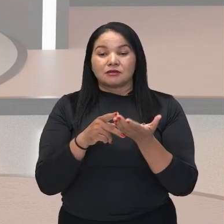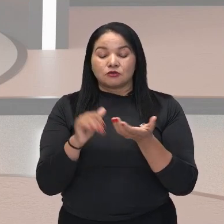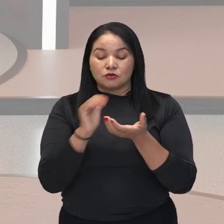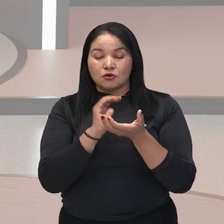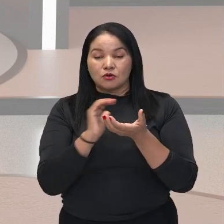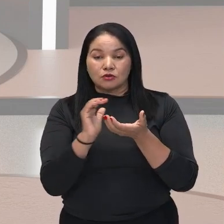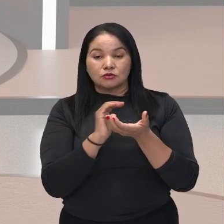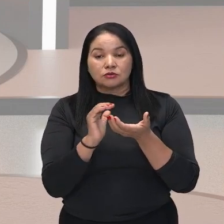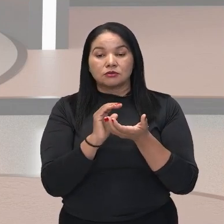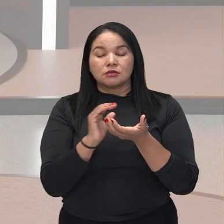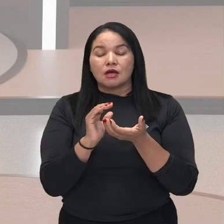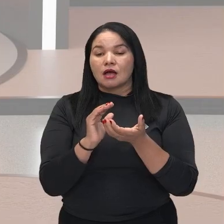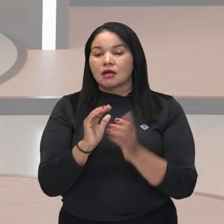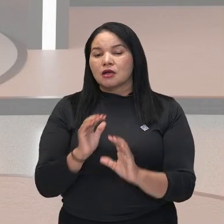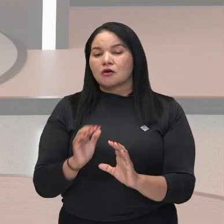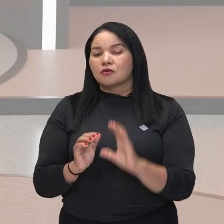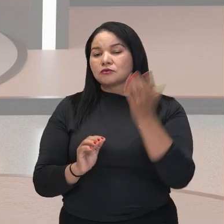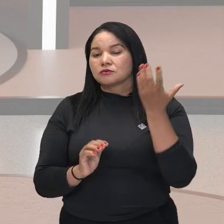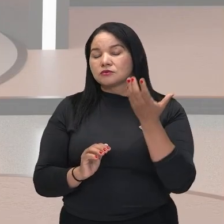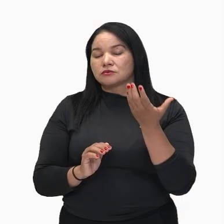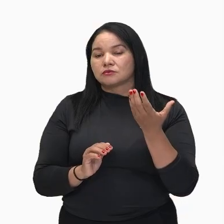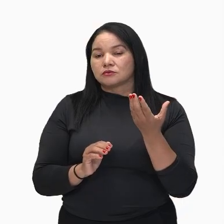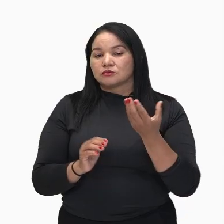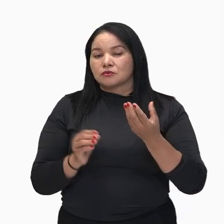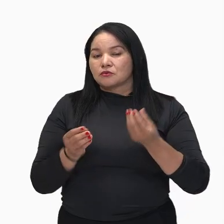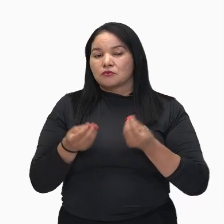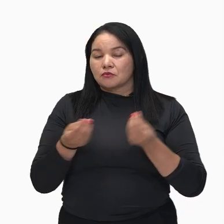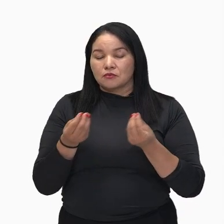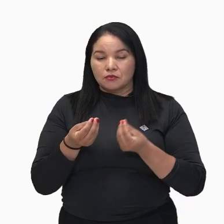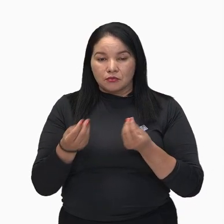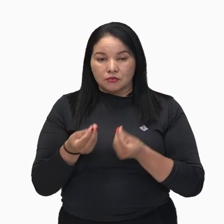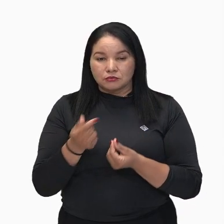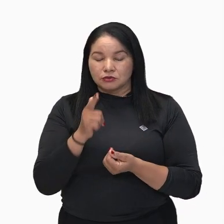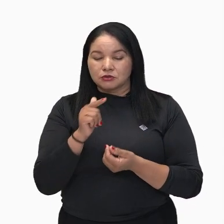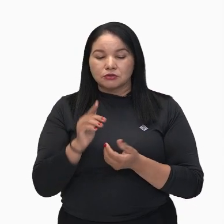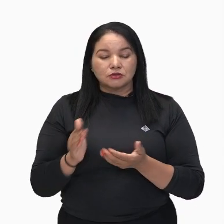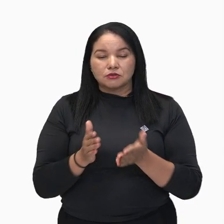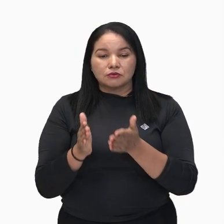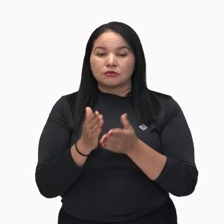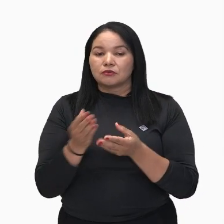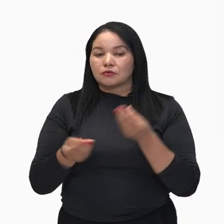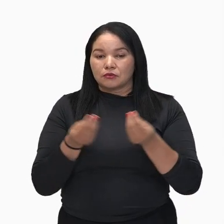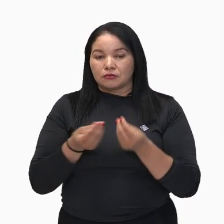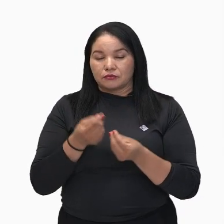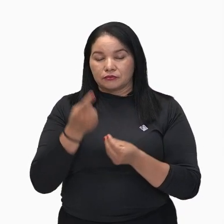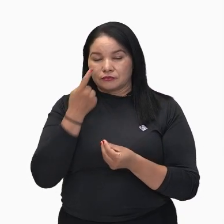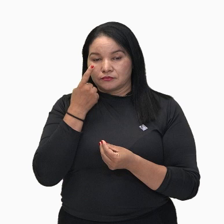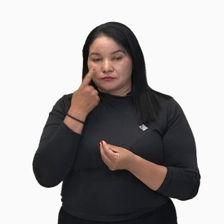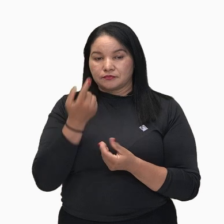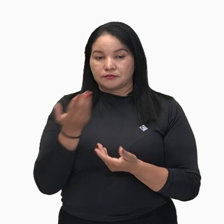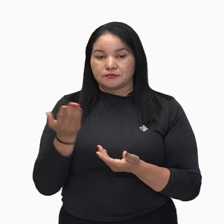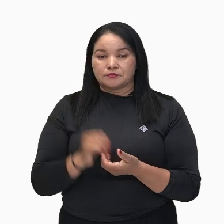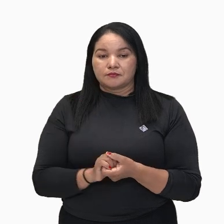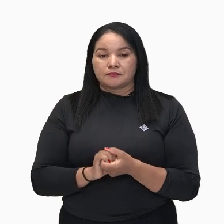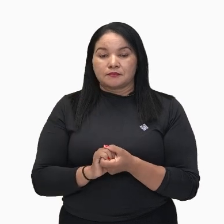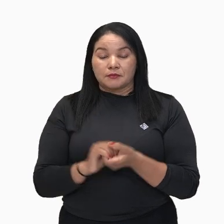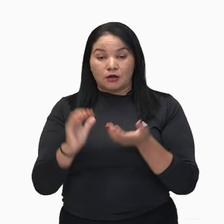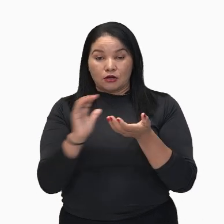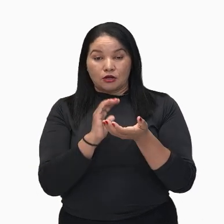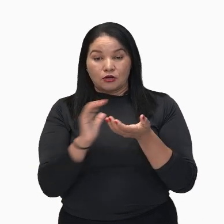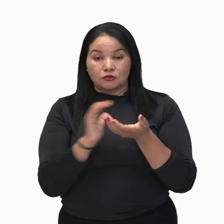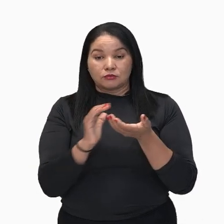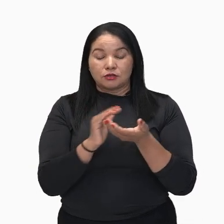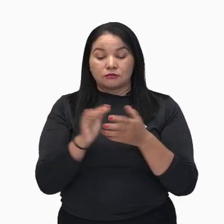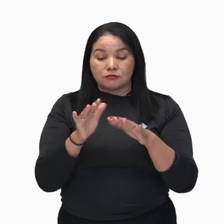como é que vai estar a situação hídrica do Oriente Médio? Olha só, o Oriente Médio, gente, vai enfrentar